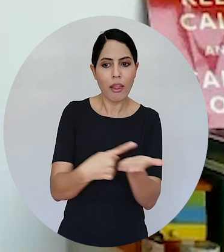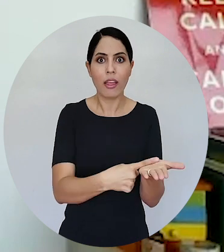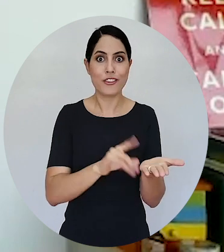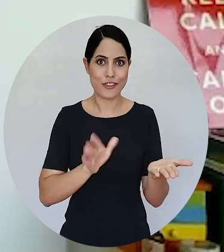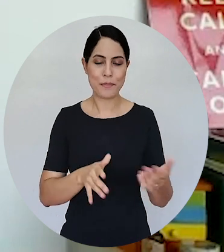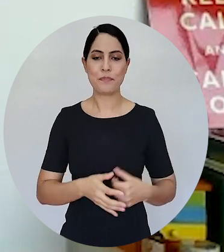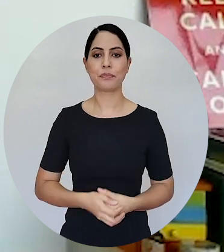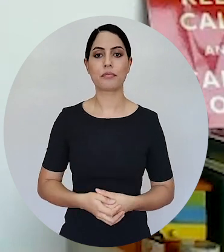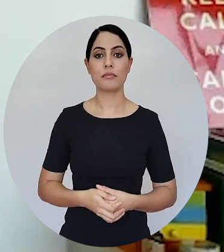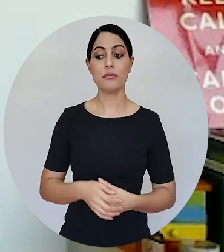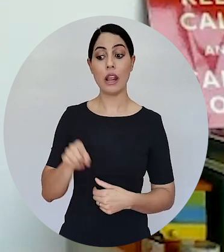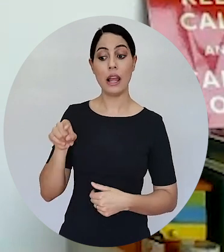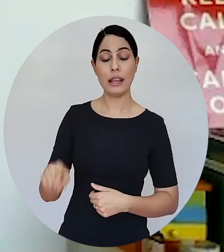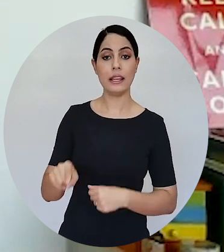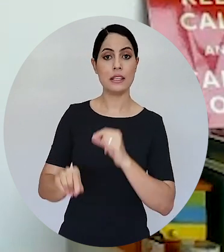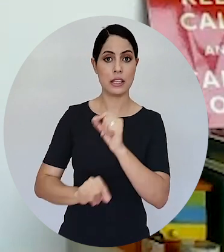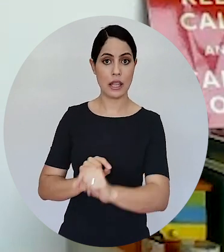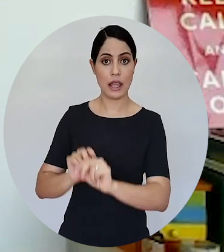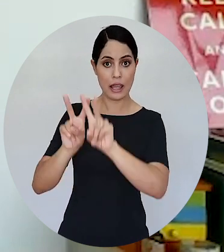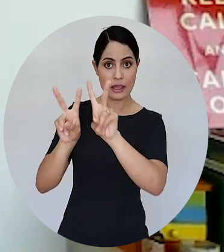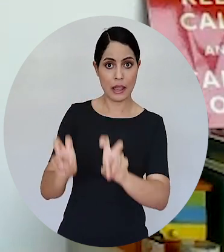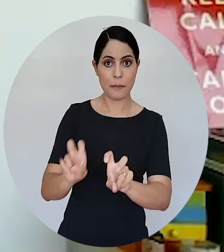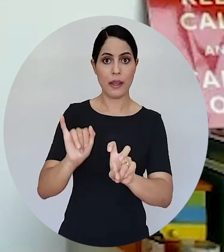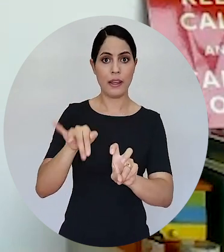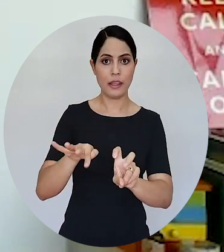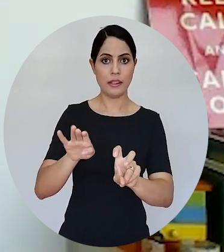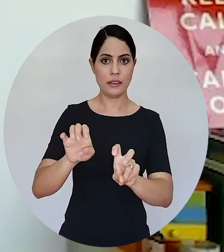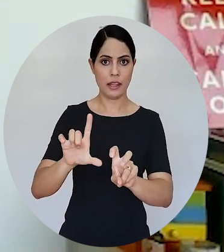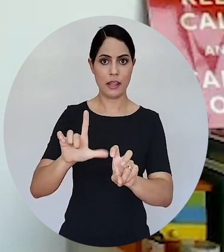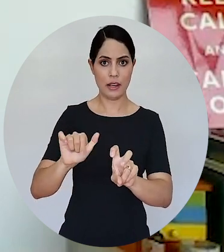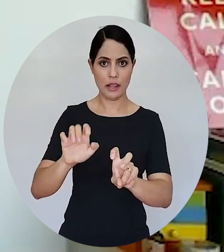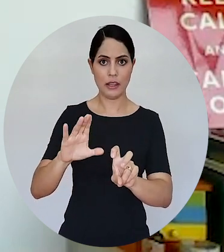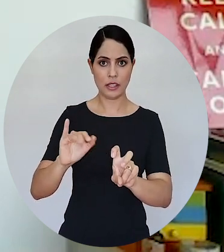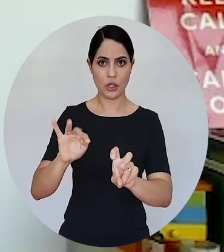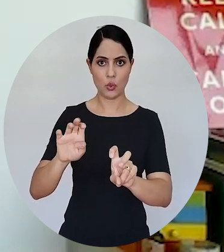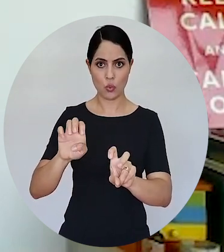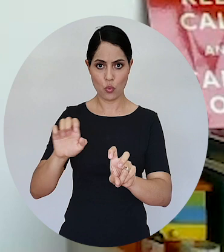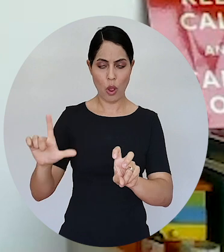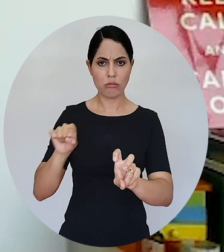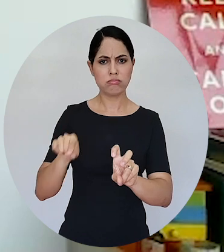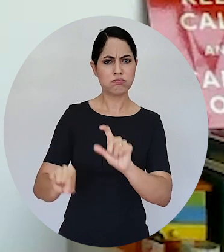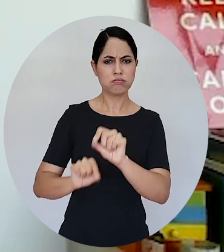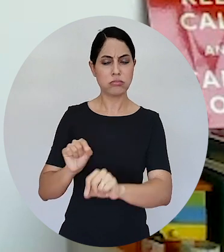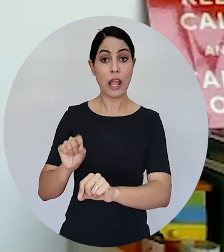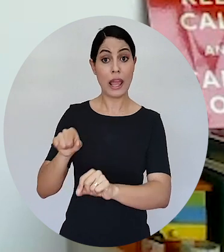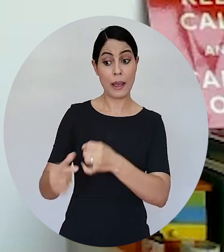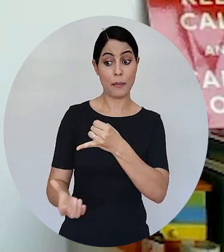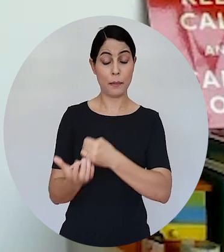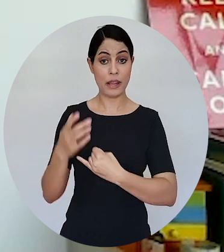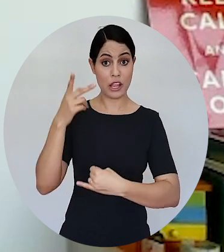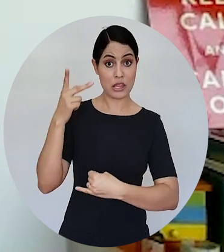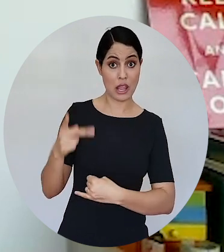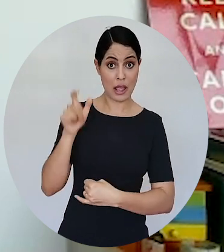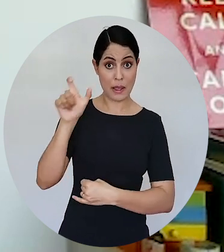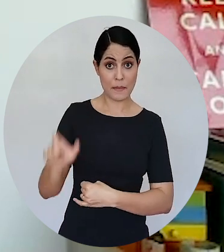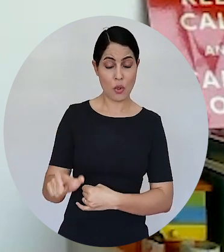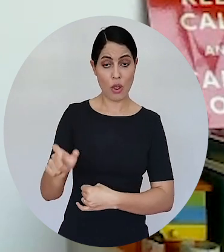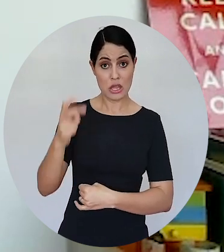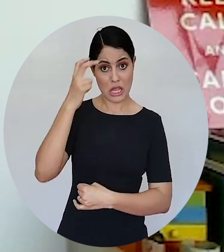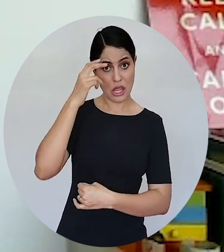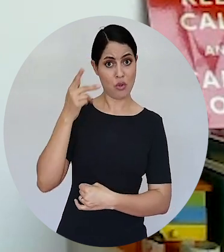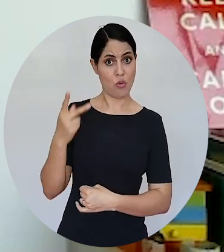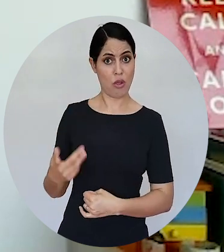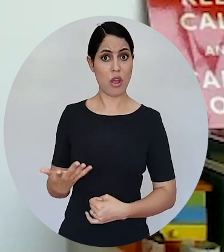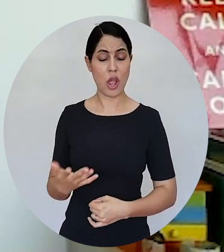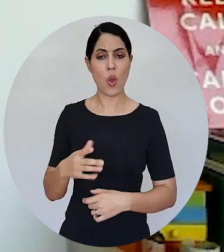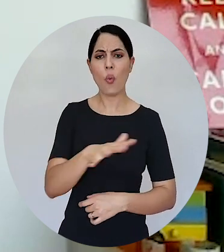da propriedade intelectual, a mediação ela é muito útil porque a propriedade intelectual é um lugar, né, é